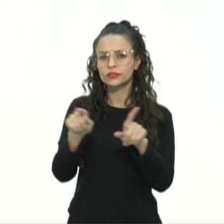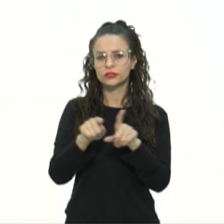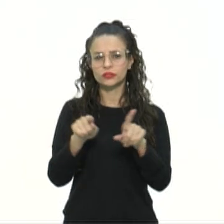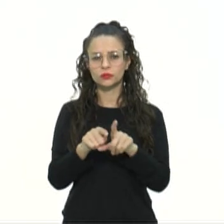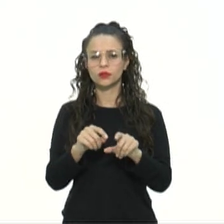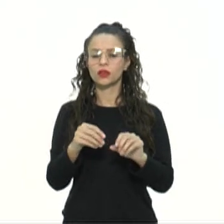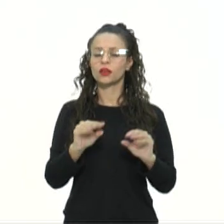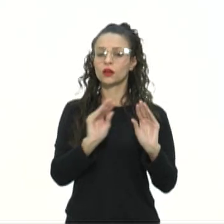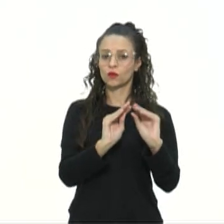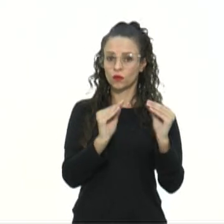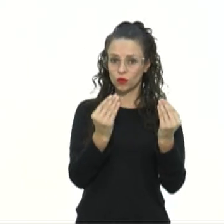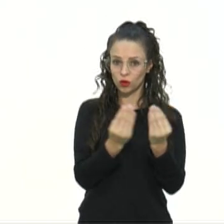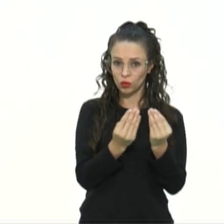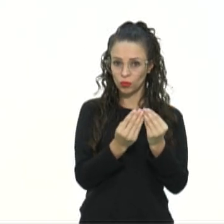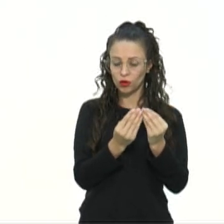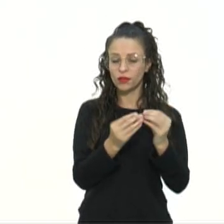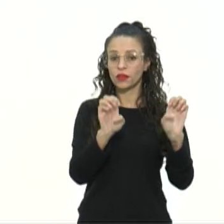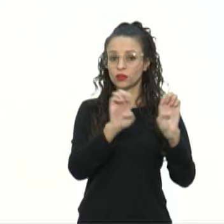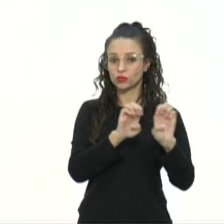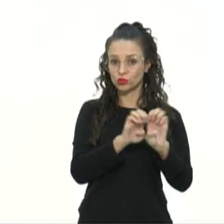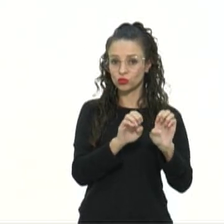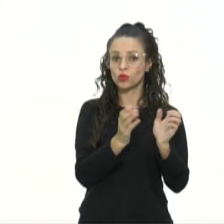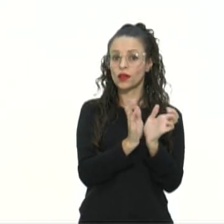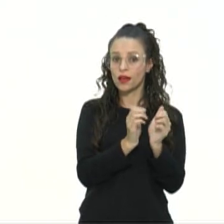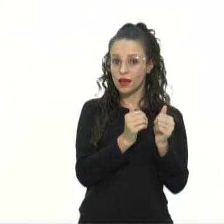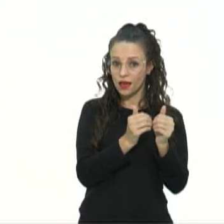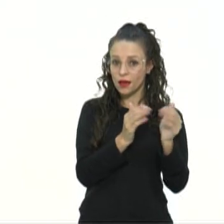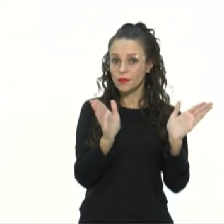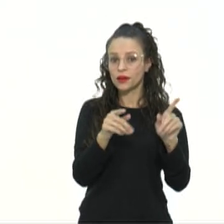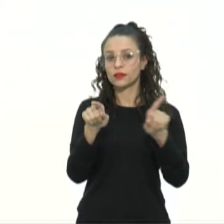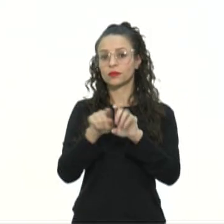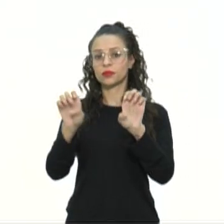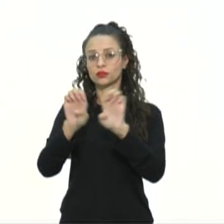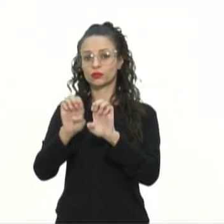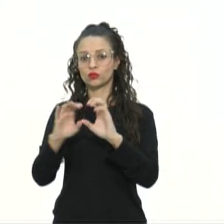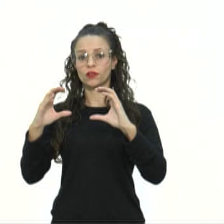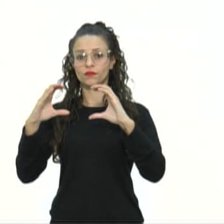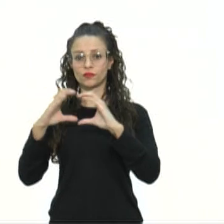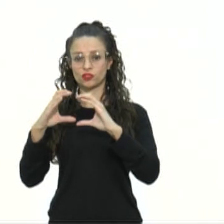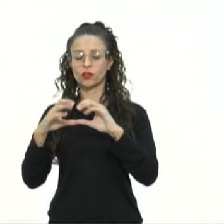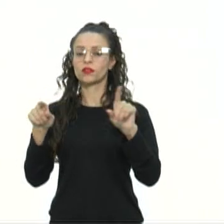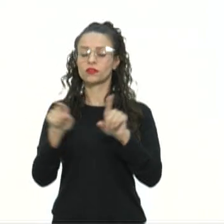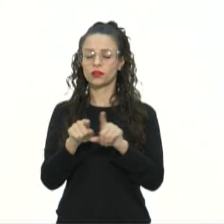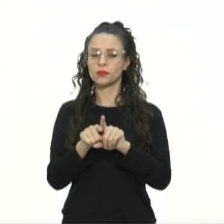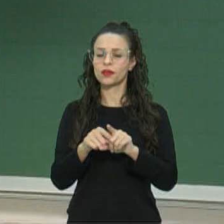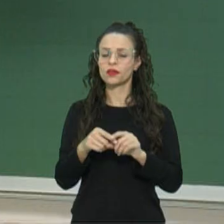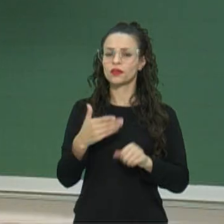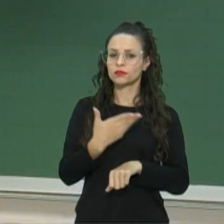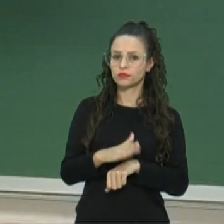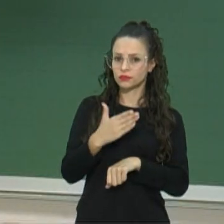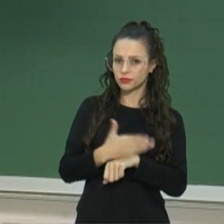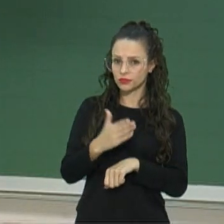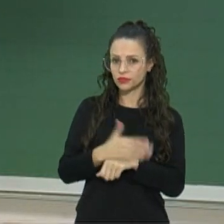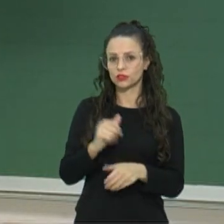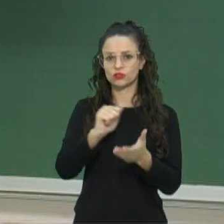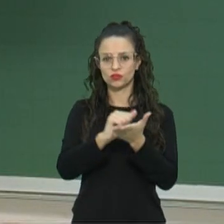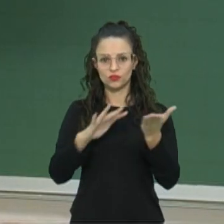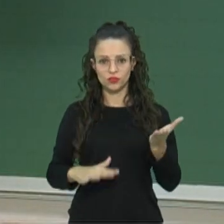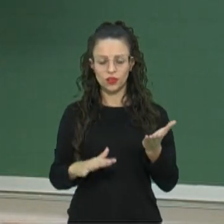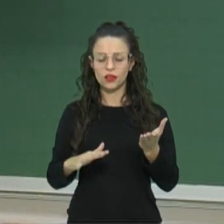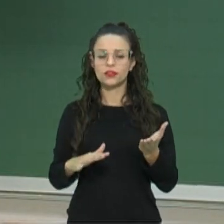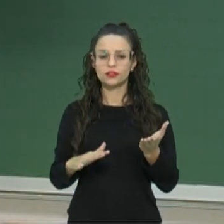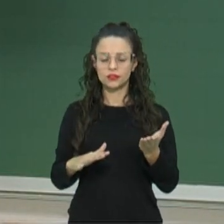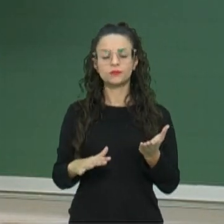em compostos de cadeia aberta quanto cadeia fechada, e algumas aplicações e, obviamente, exercícios, então,